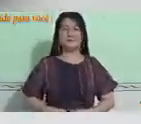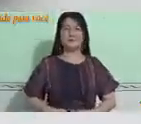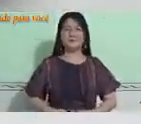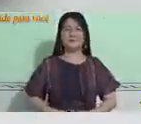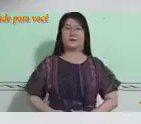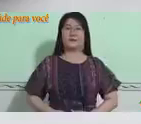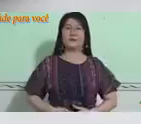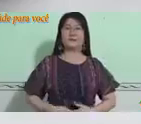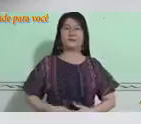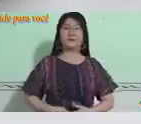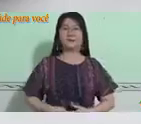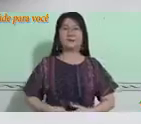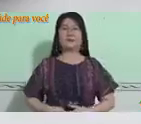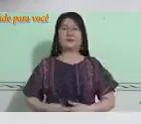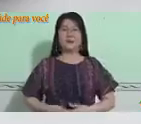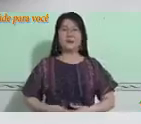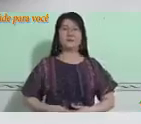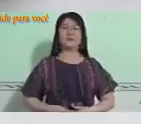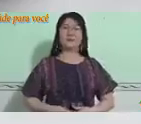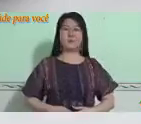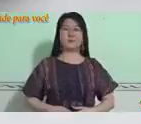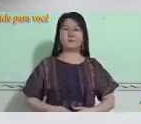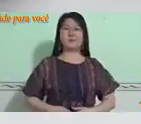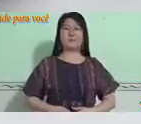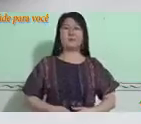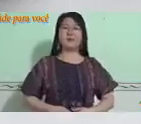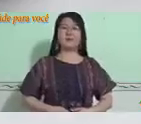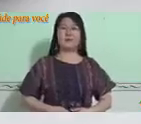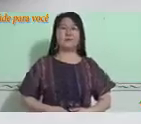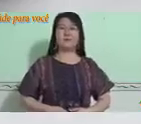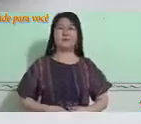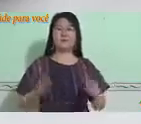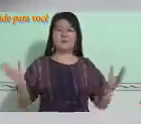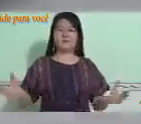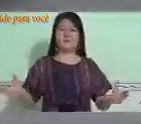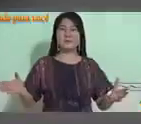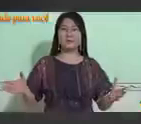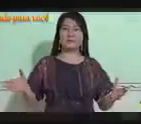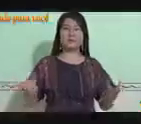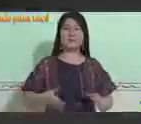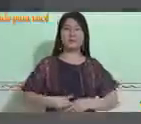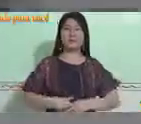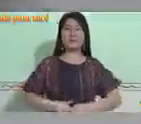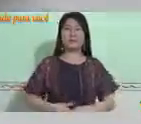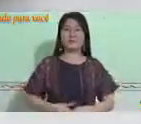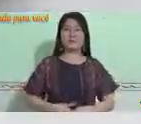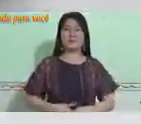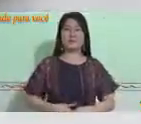TRATAMNTOPARASCARIDASE. O tratamento para ascaridíase é geralmente feito como uso de remédios para vermes como albendazol e